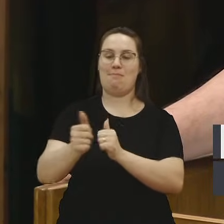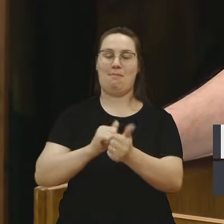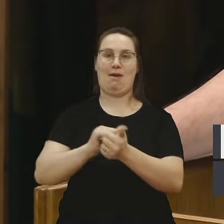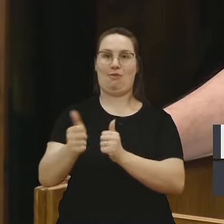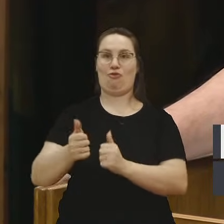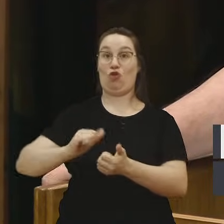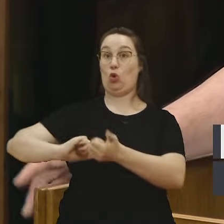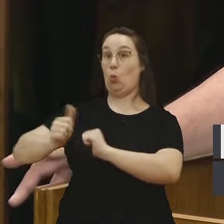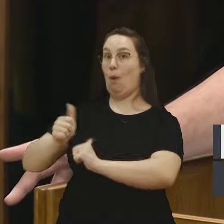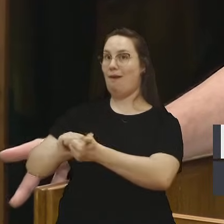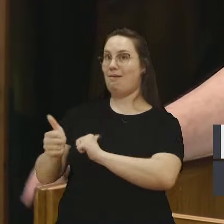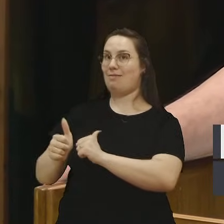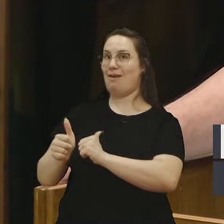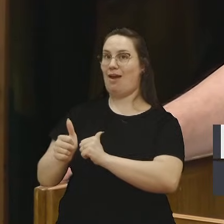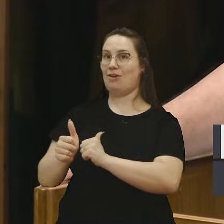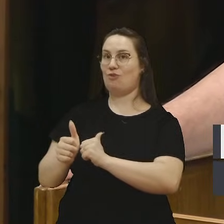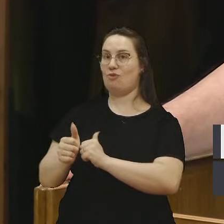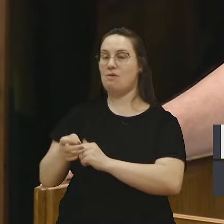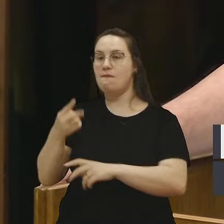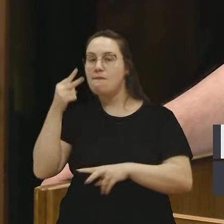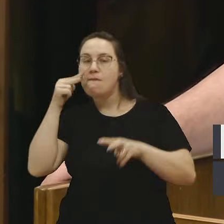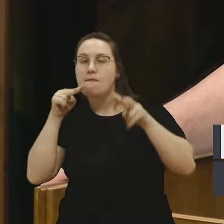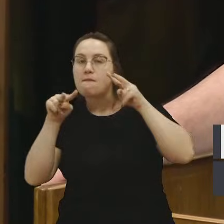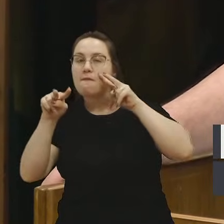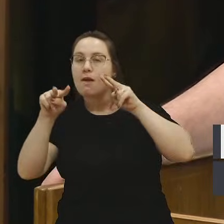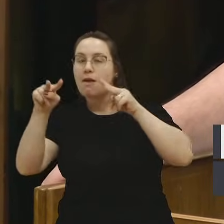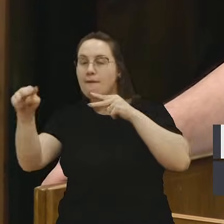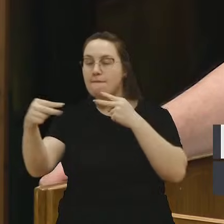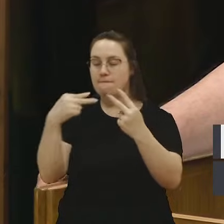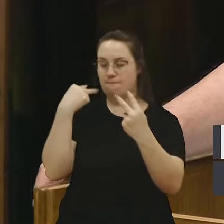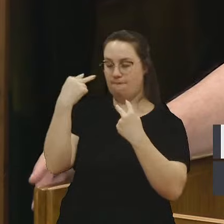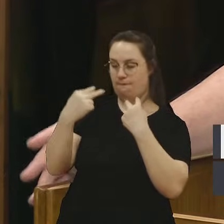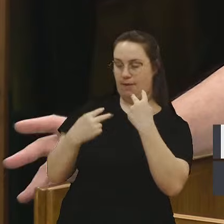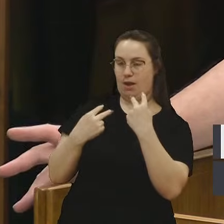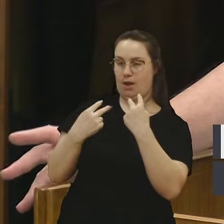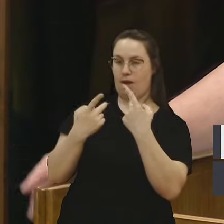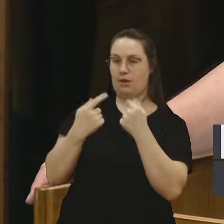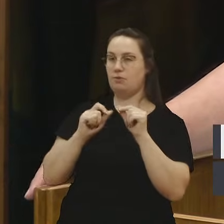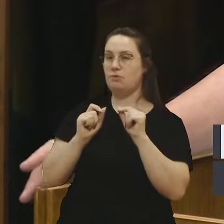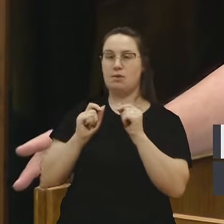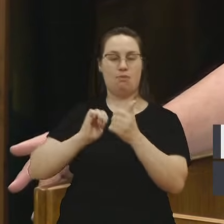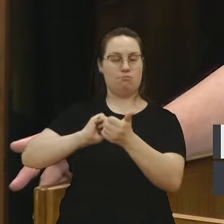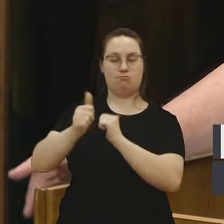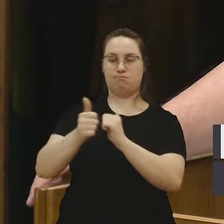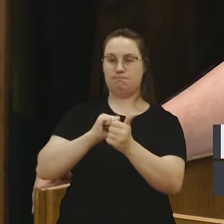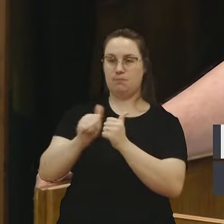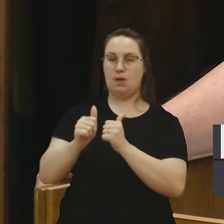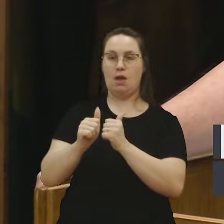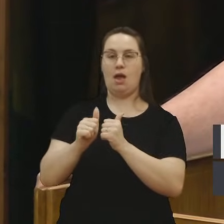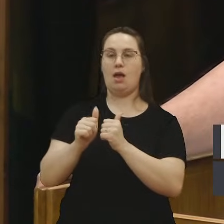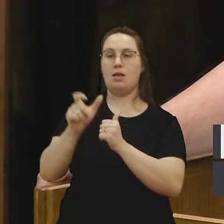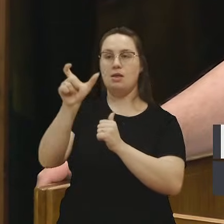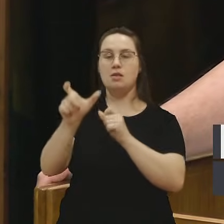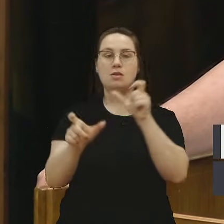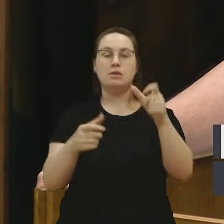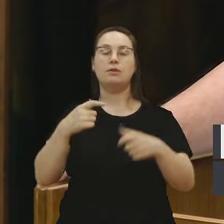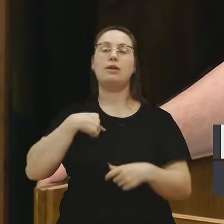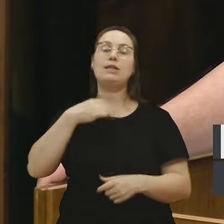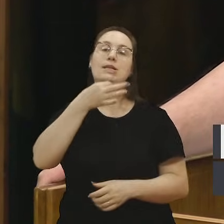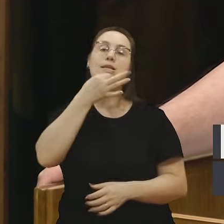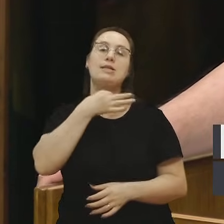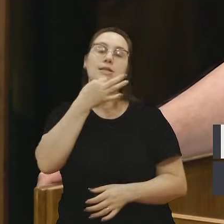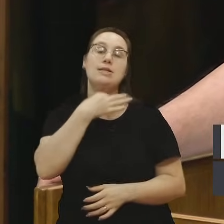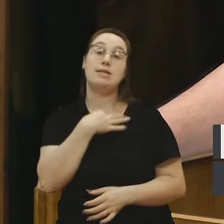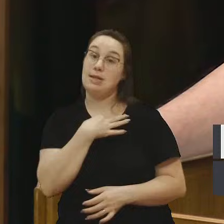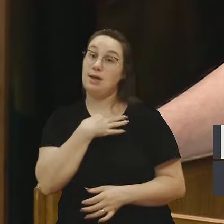continuem ouvindo ou sendo ouvidos em seus anseios, sejam eles os esportistas e os atletas da nossa cidade. Parabéns